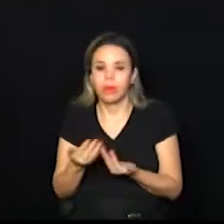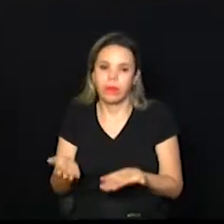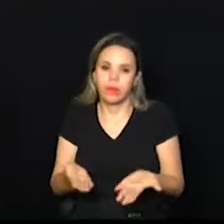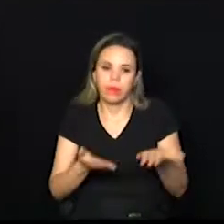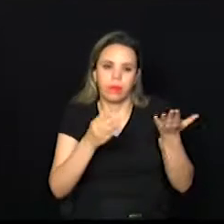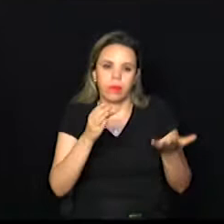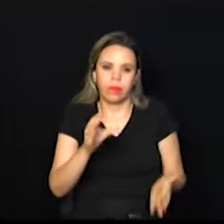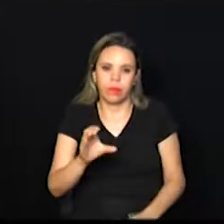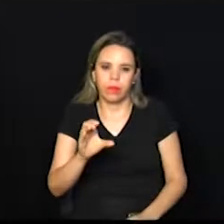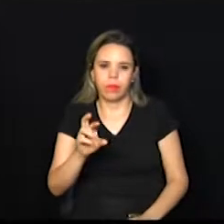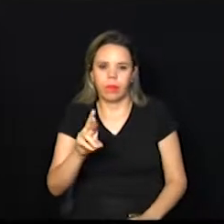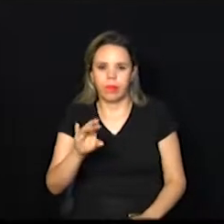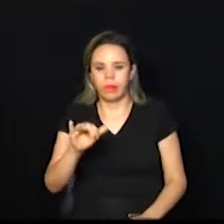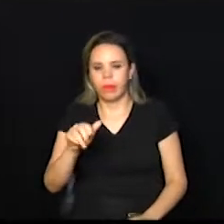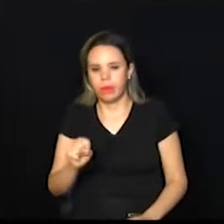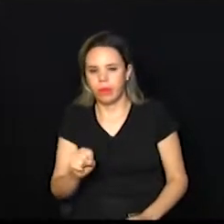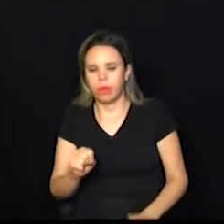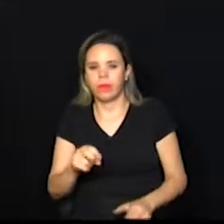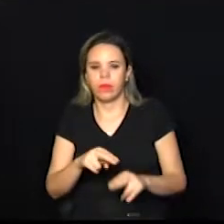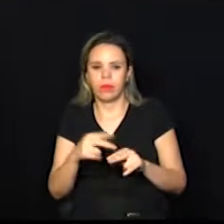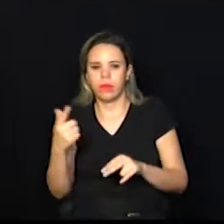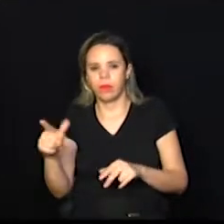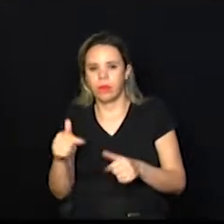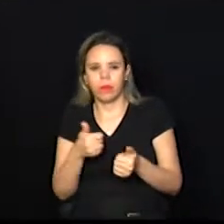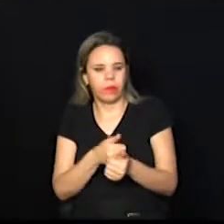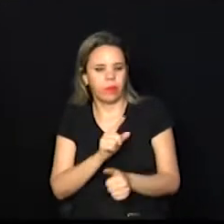outros motivos, e não decorrer do acompanhamento